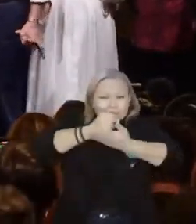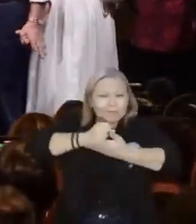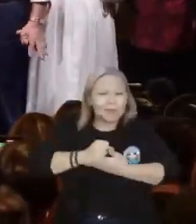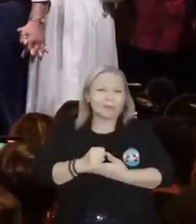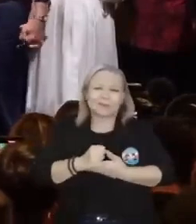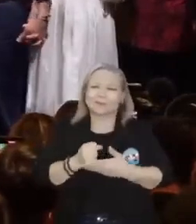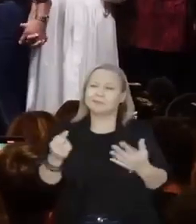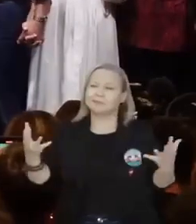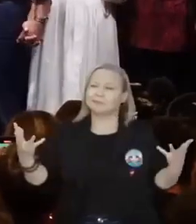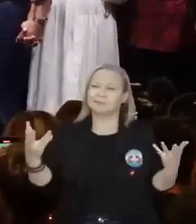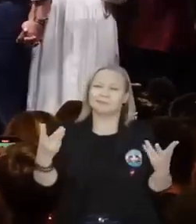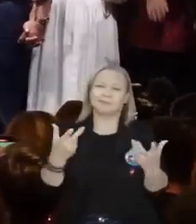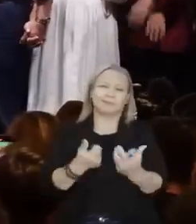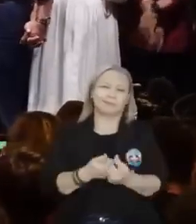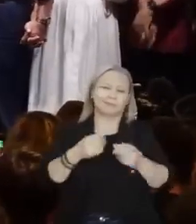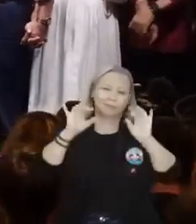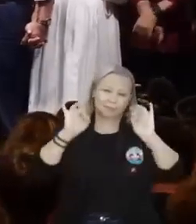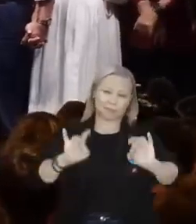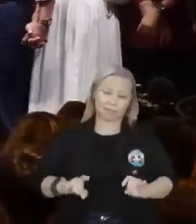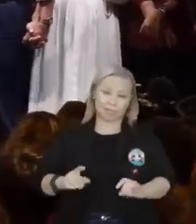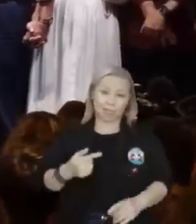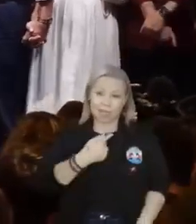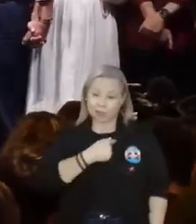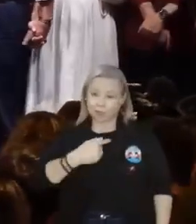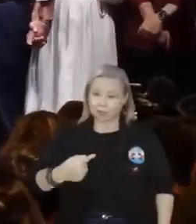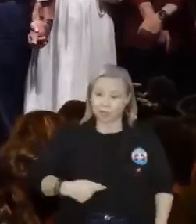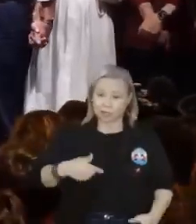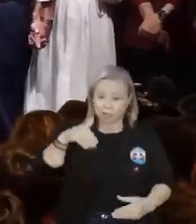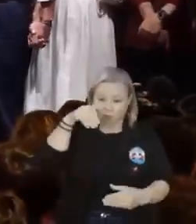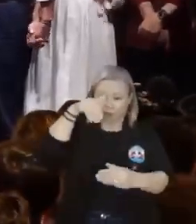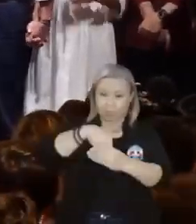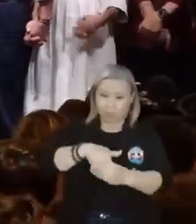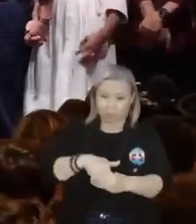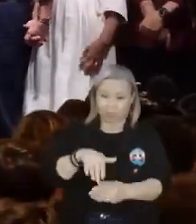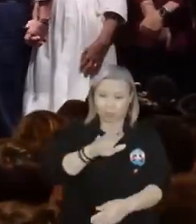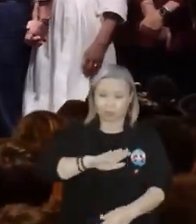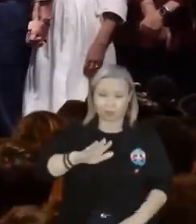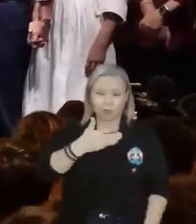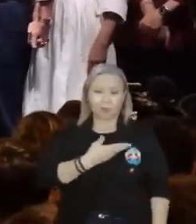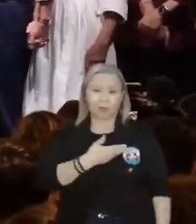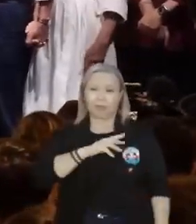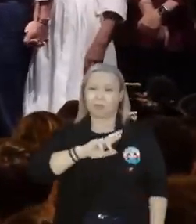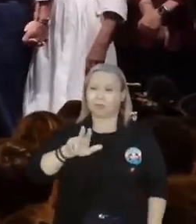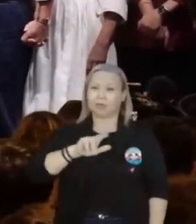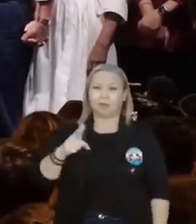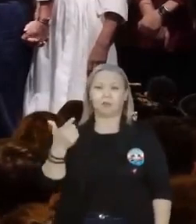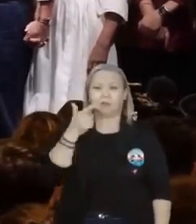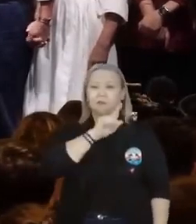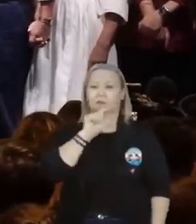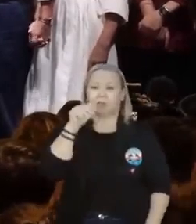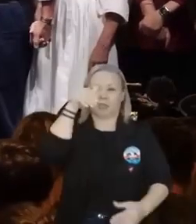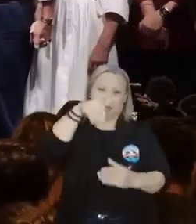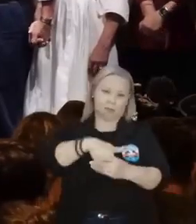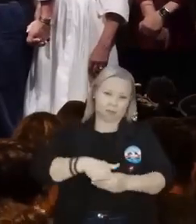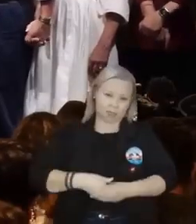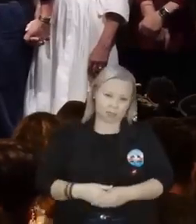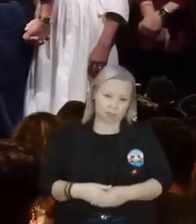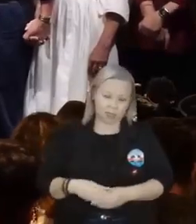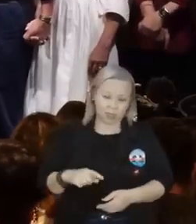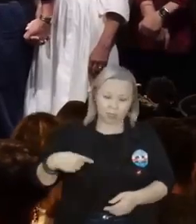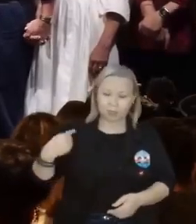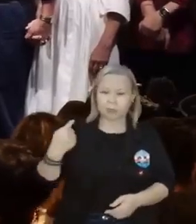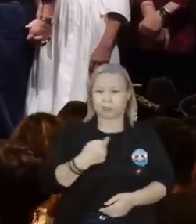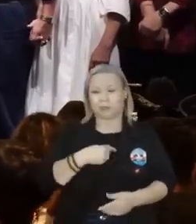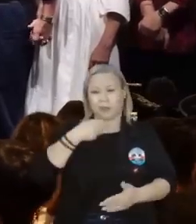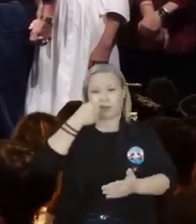Aos governadores que foram eleitos, aqueles companheiros que não conseguiram se eleger. A nossa luta não